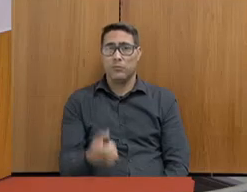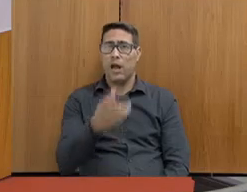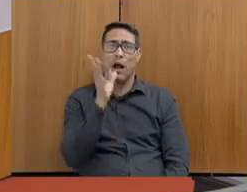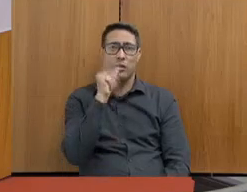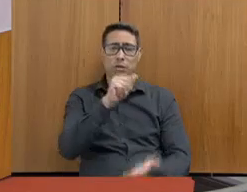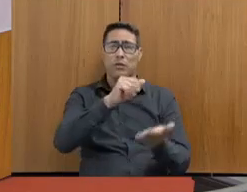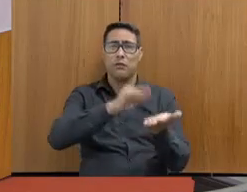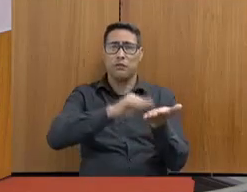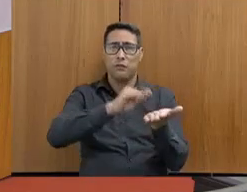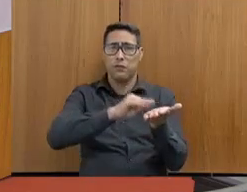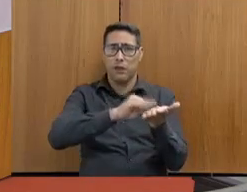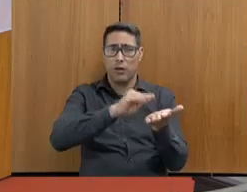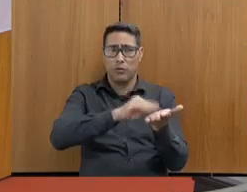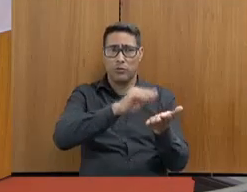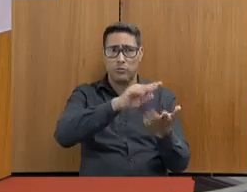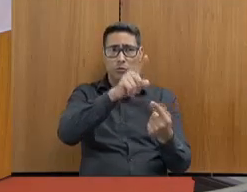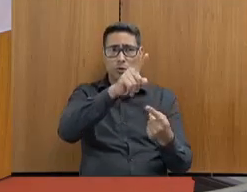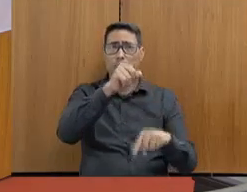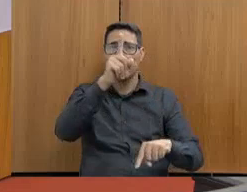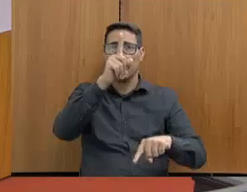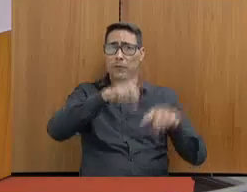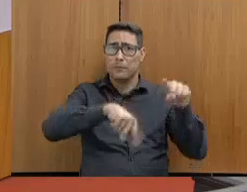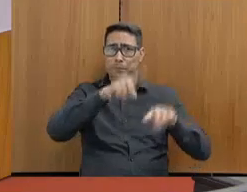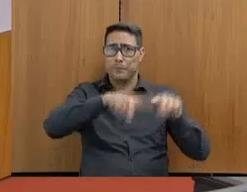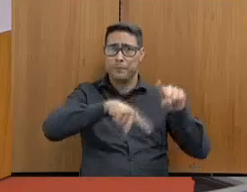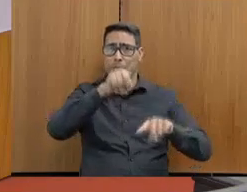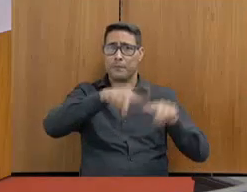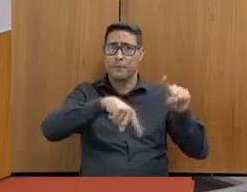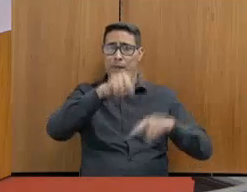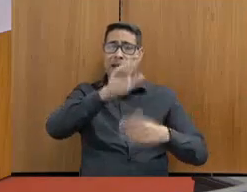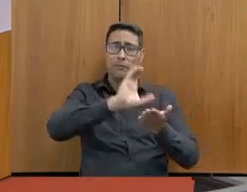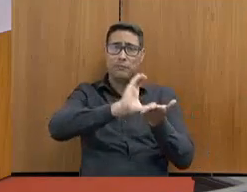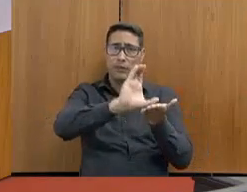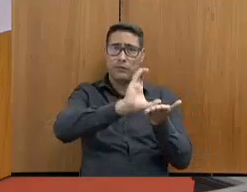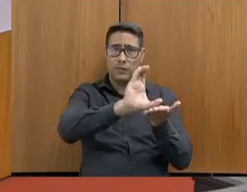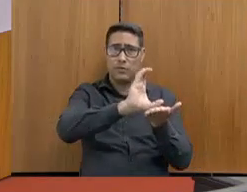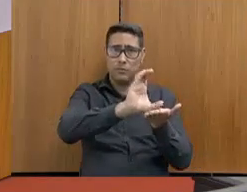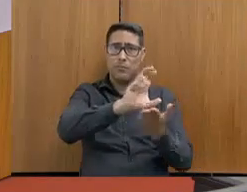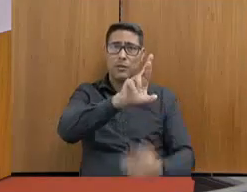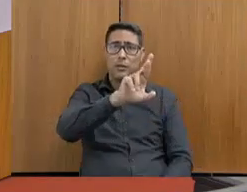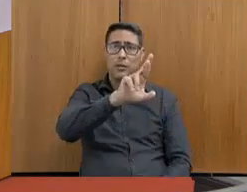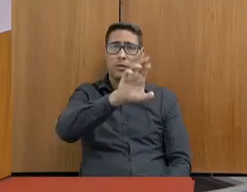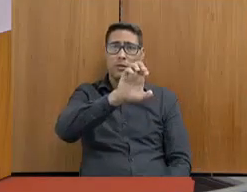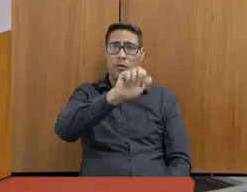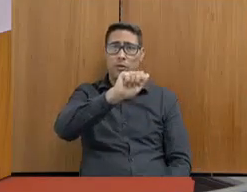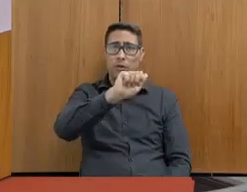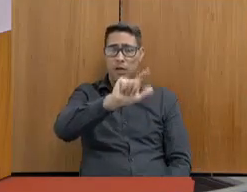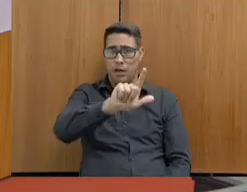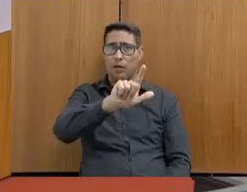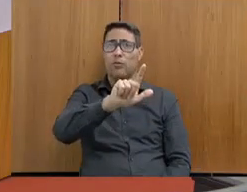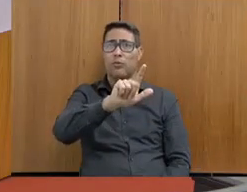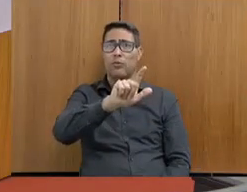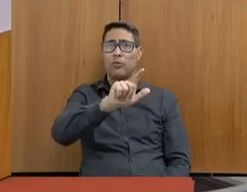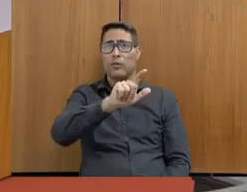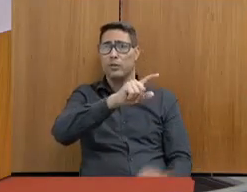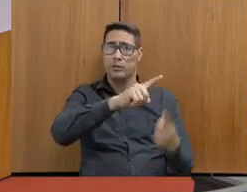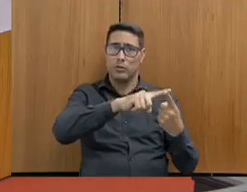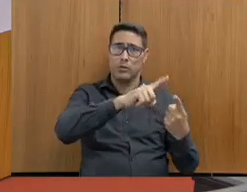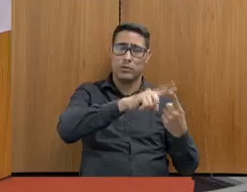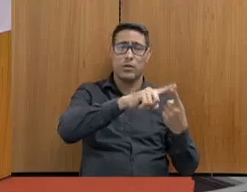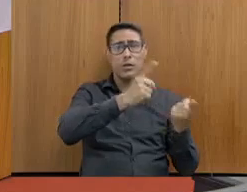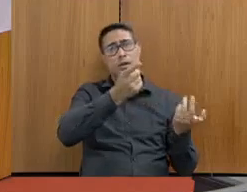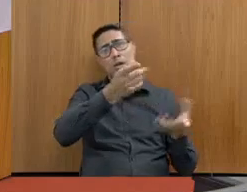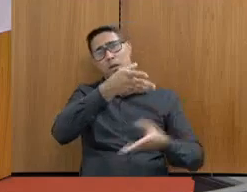a dos recursos que que é custei que é investimento real sem abstraindo aí a porte de emendas